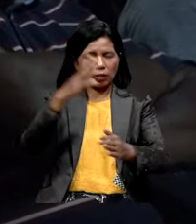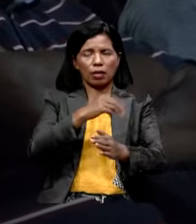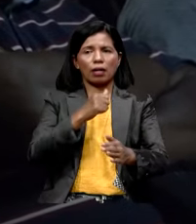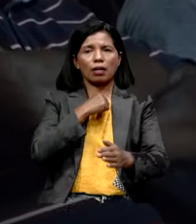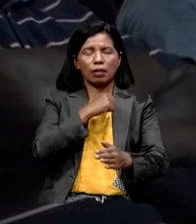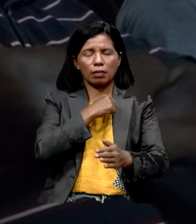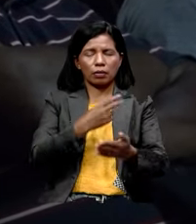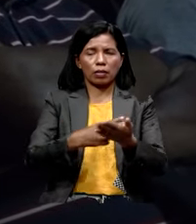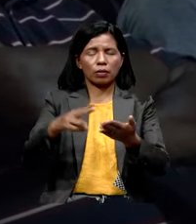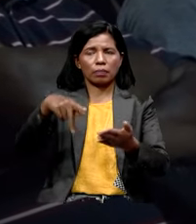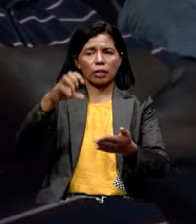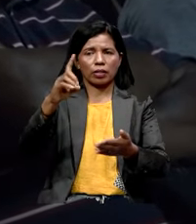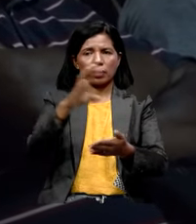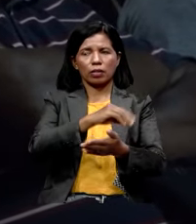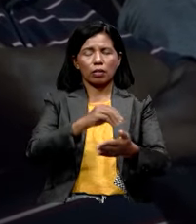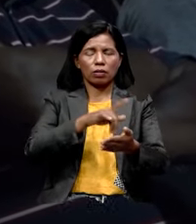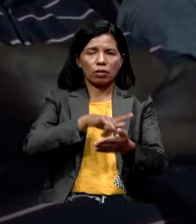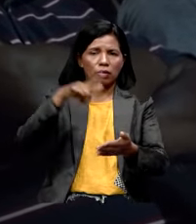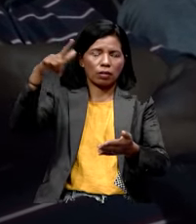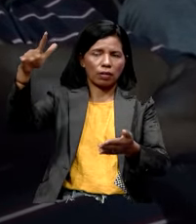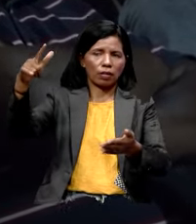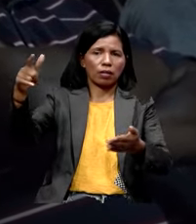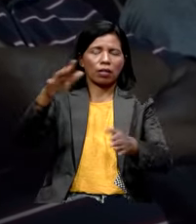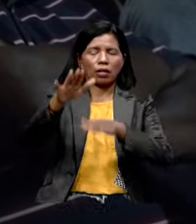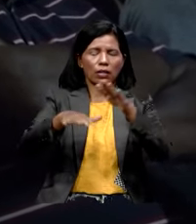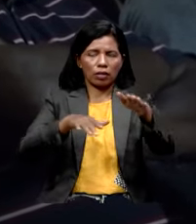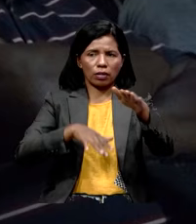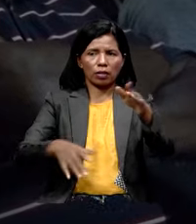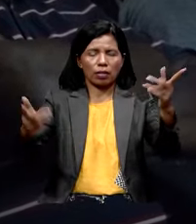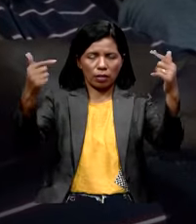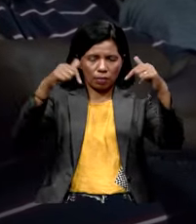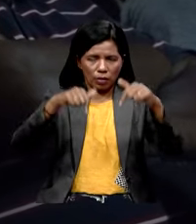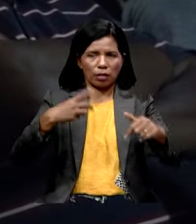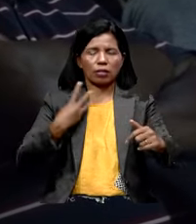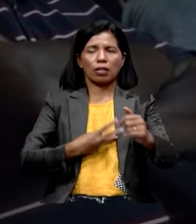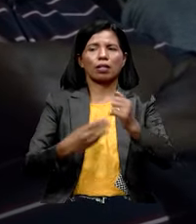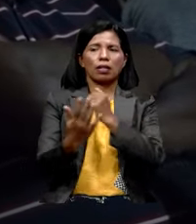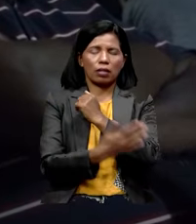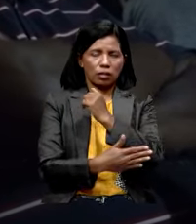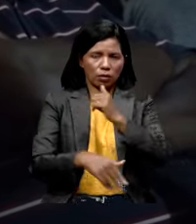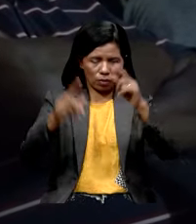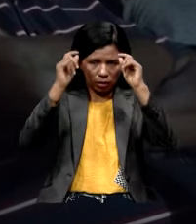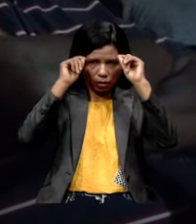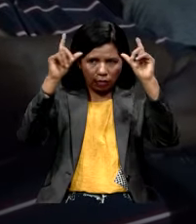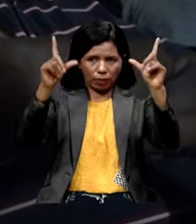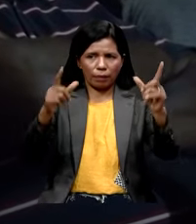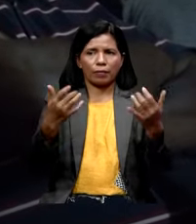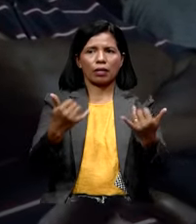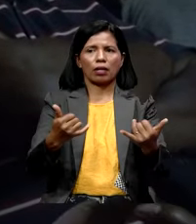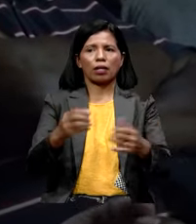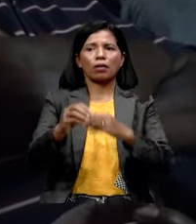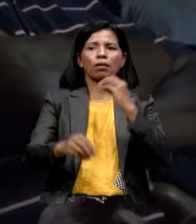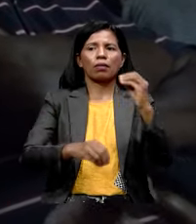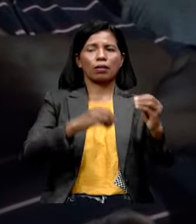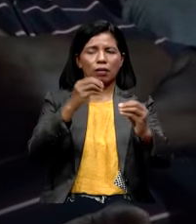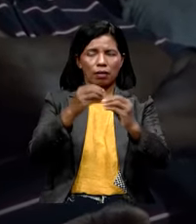husi Roma, semo husi Lorleten, la husi Tasiokos, Maito, Itene Rai Domen, Timor. Ida nemak significa